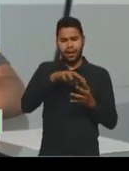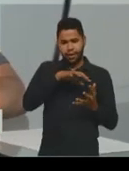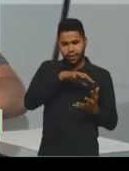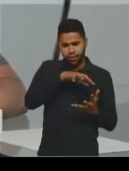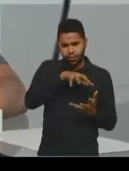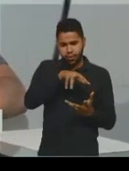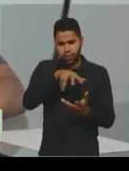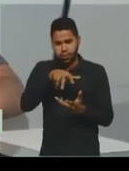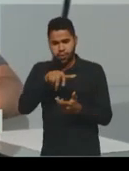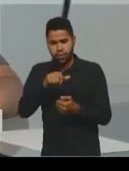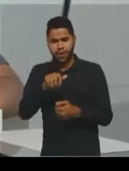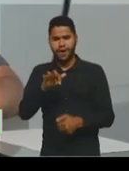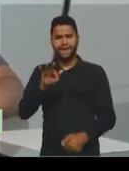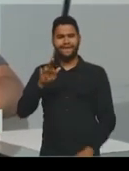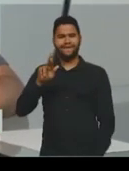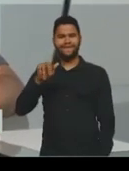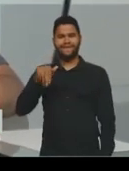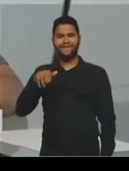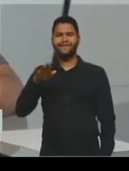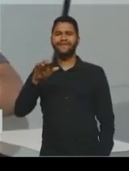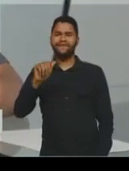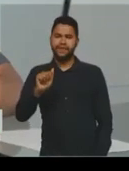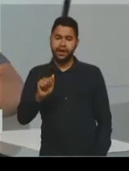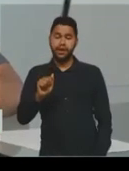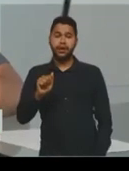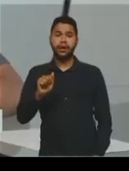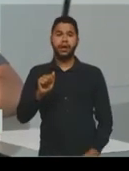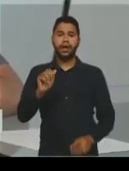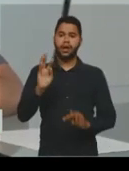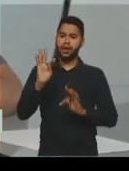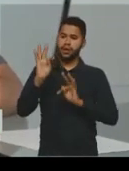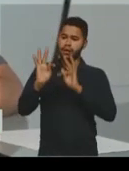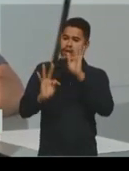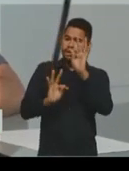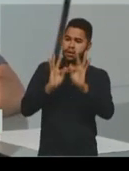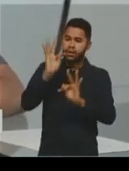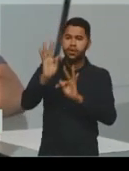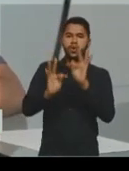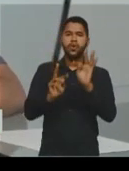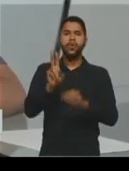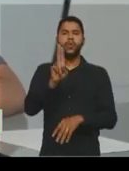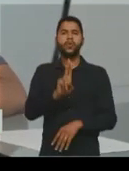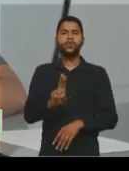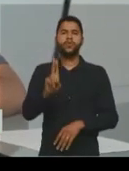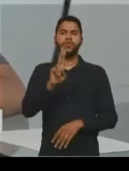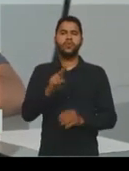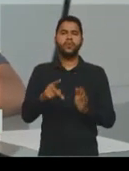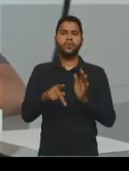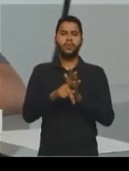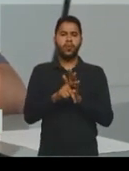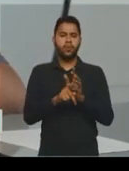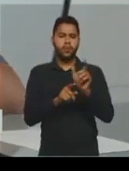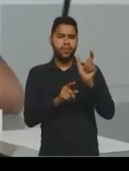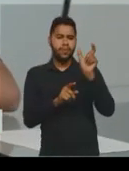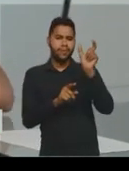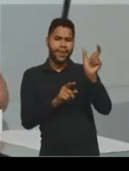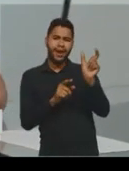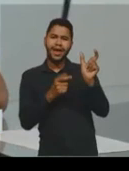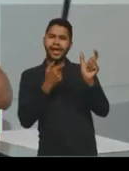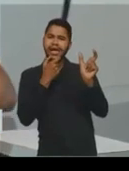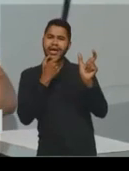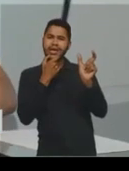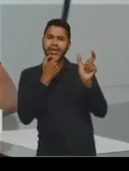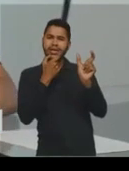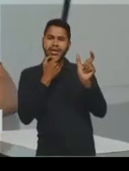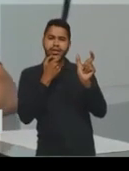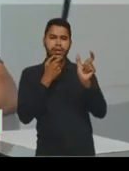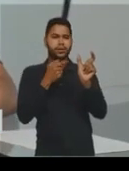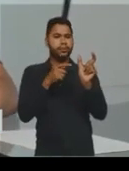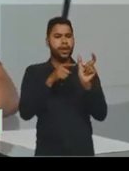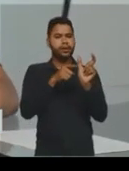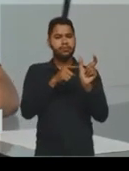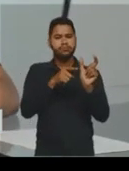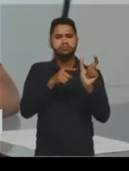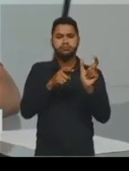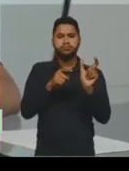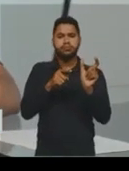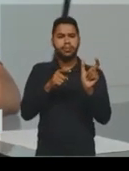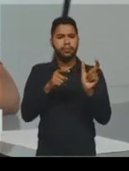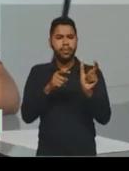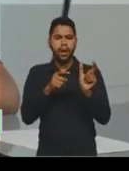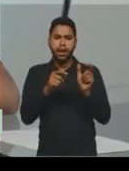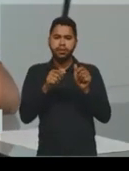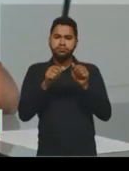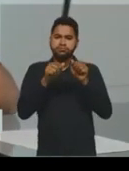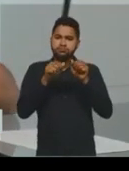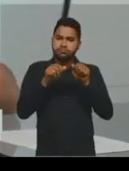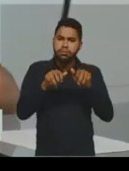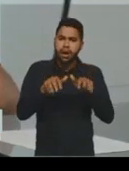essa língua franca, né? Então, a tecnologia, ela utiliza muito dos termos em inglês para designar nomes, né?